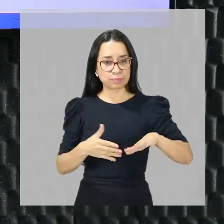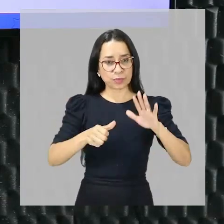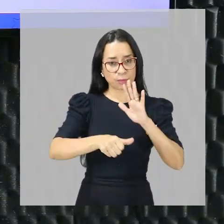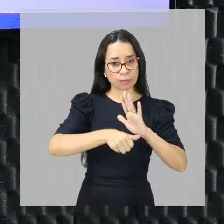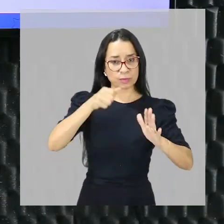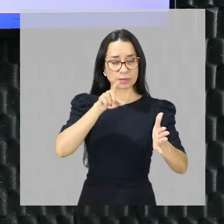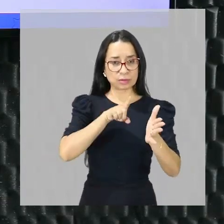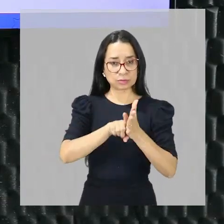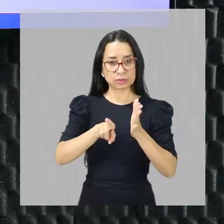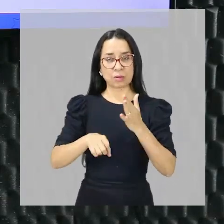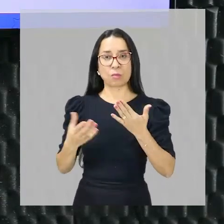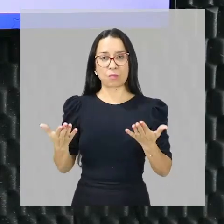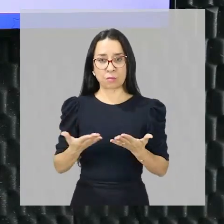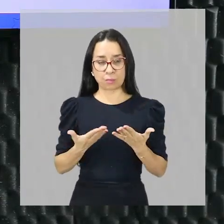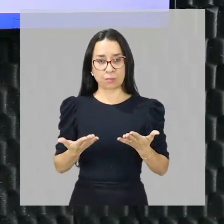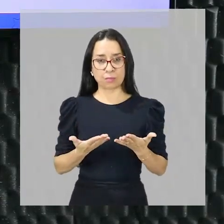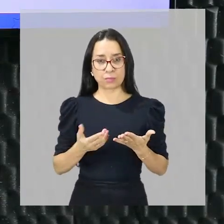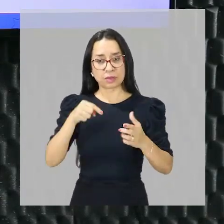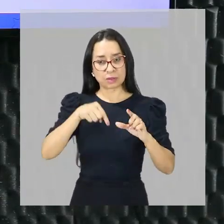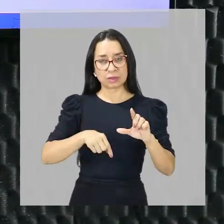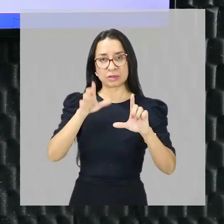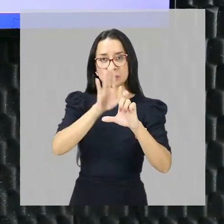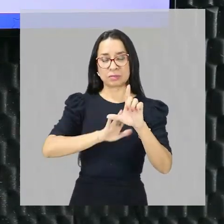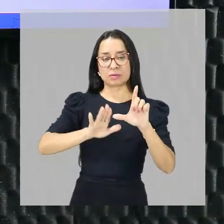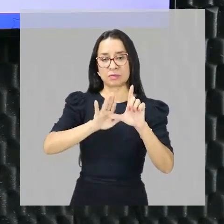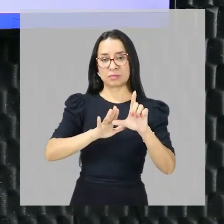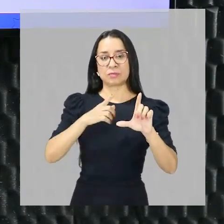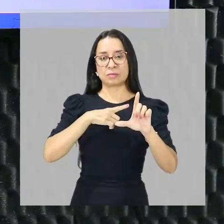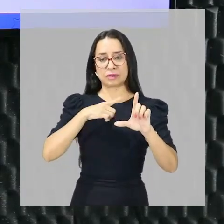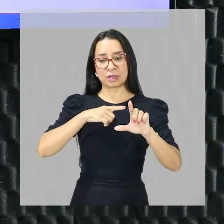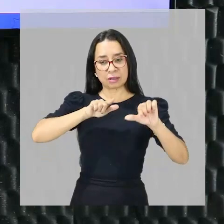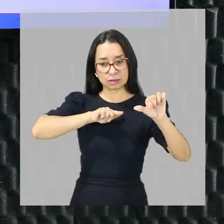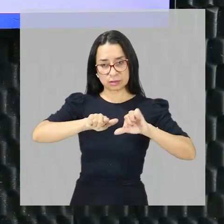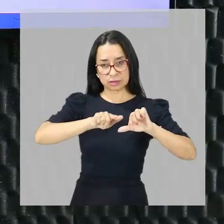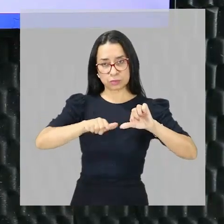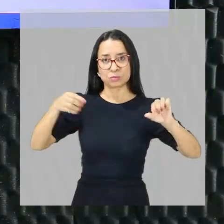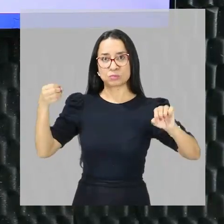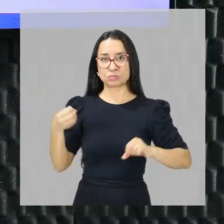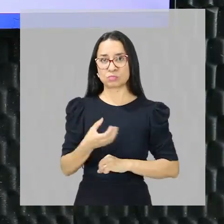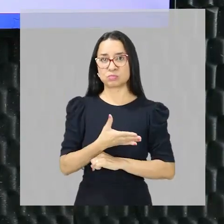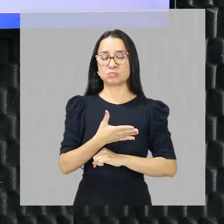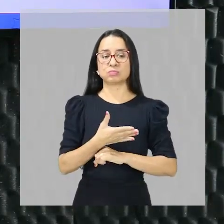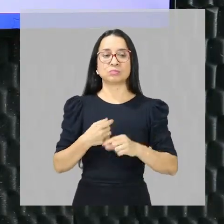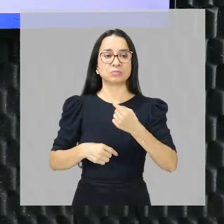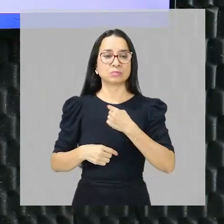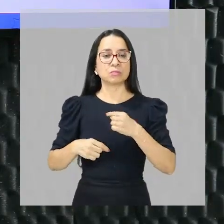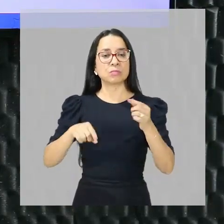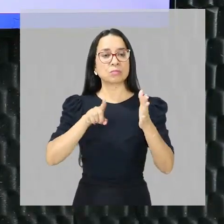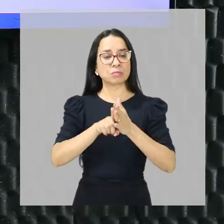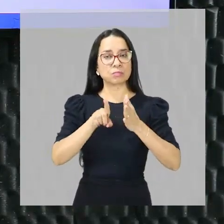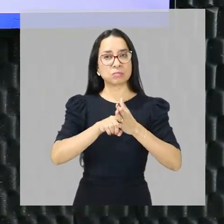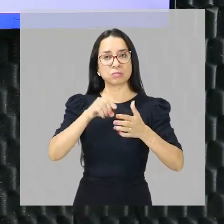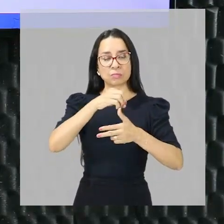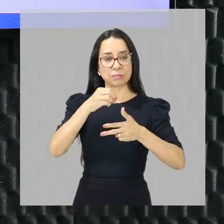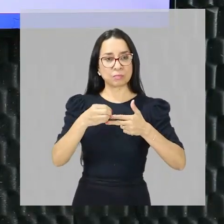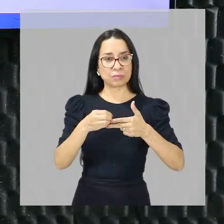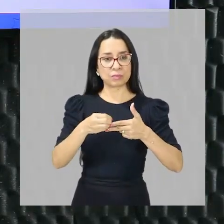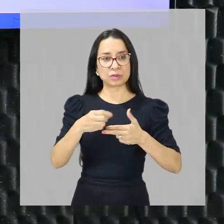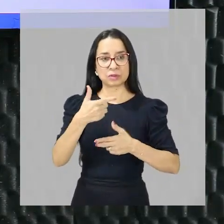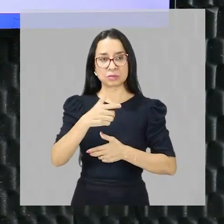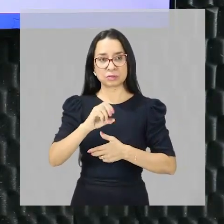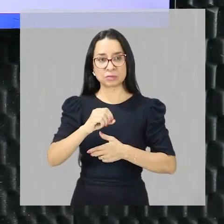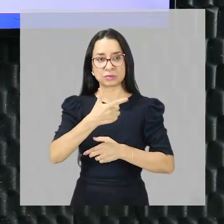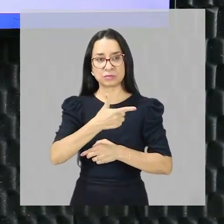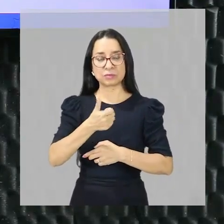hein? Questão atual. A gente aqui na plataforma só trabalha com atualidade. Questão Enem 2021, prova 2,